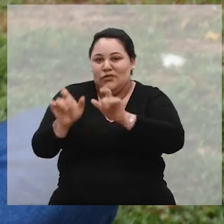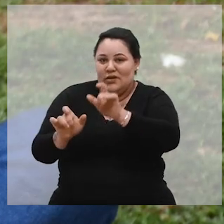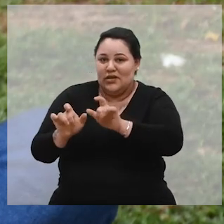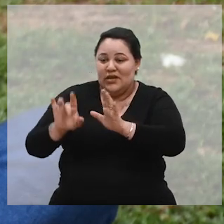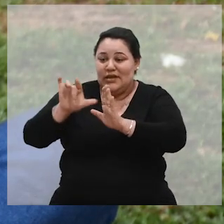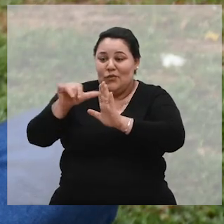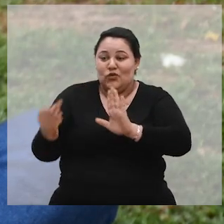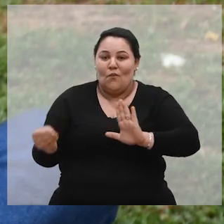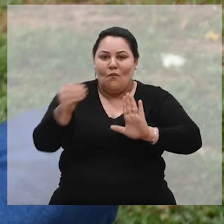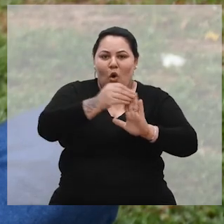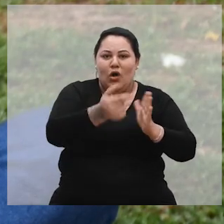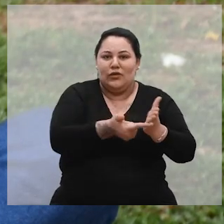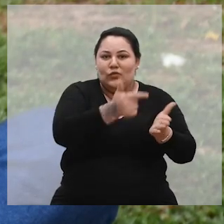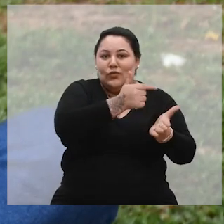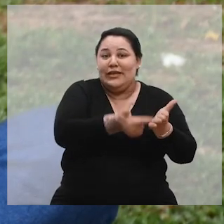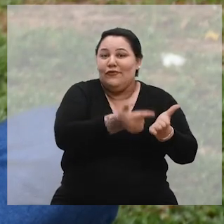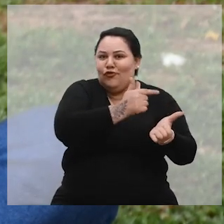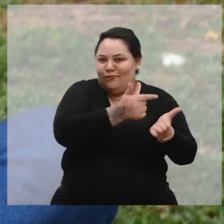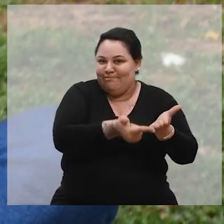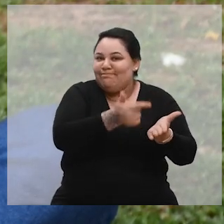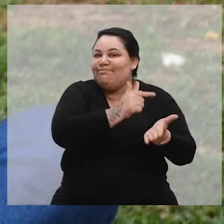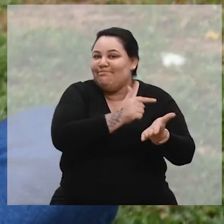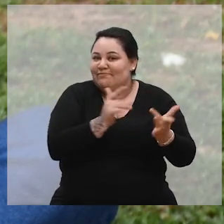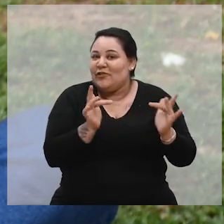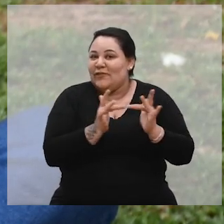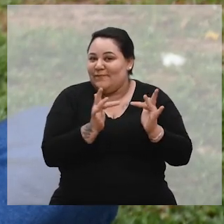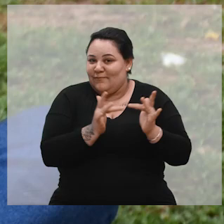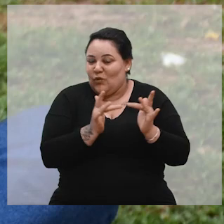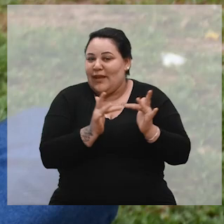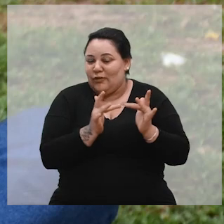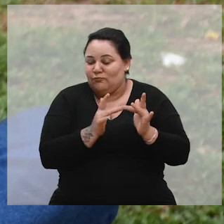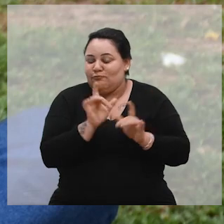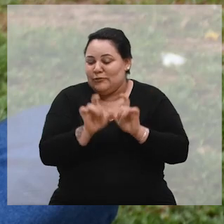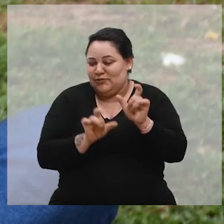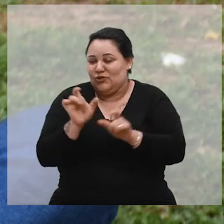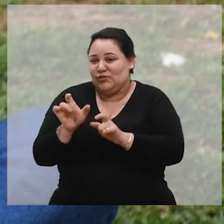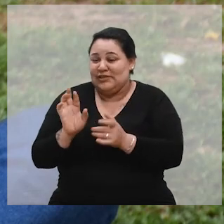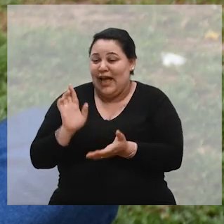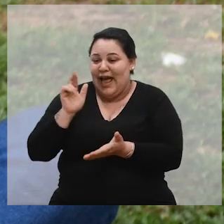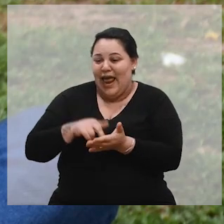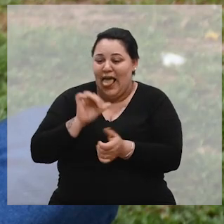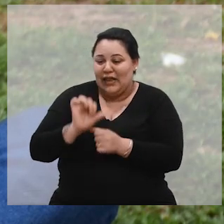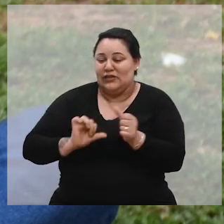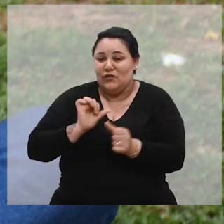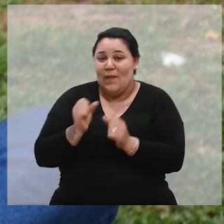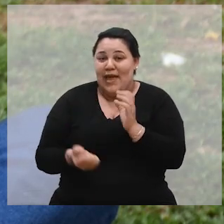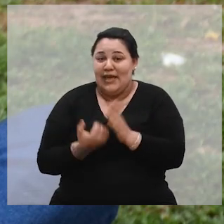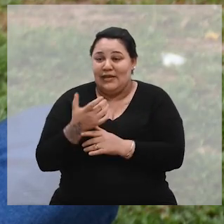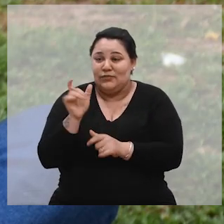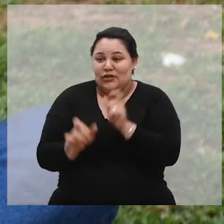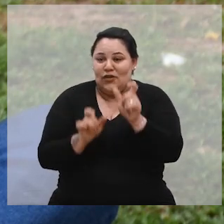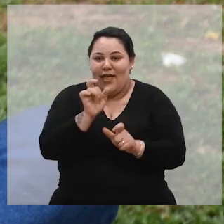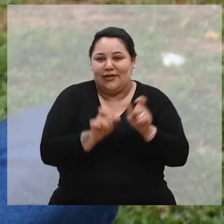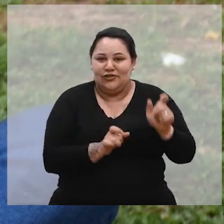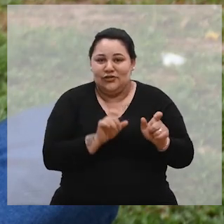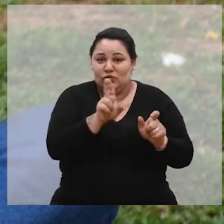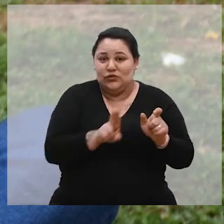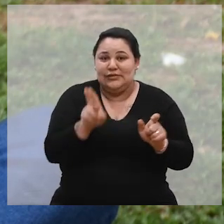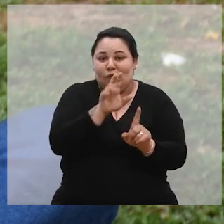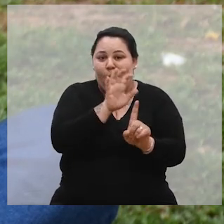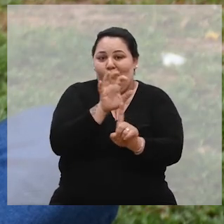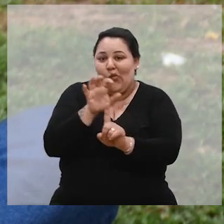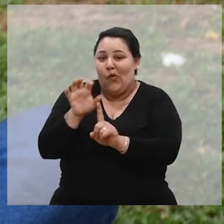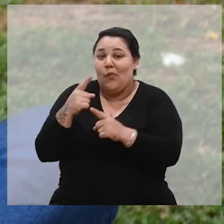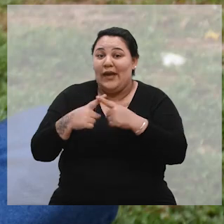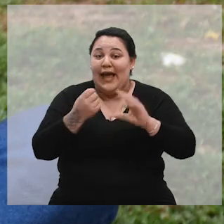tu traz para as páginas de um livro e cria esses personagens inspirados nessas pessoas, porque a característica dela